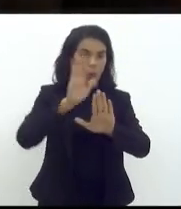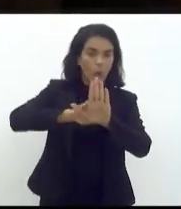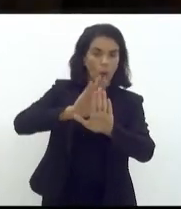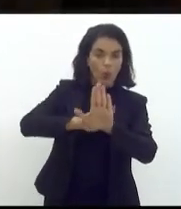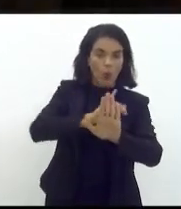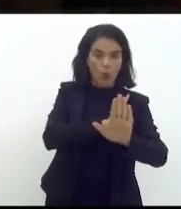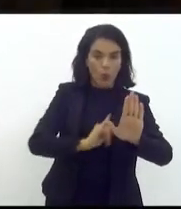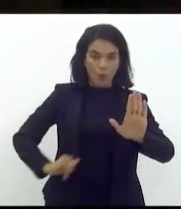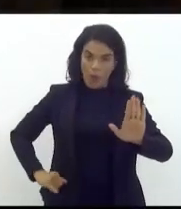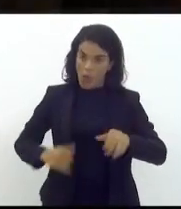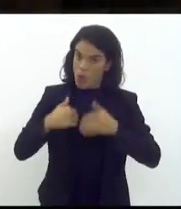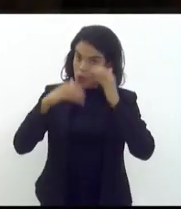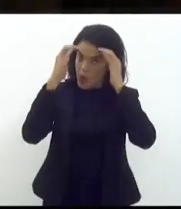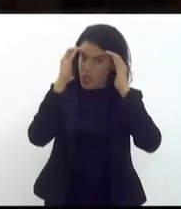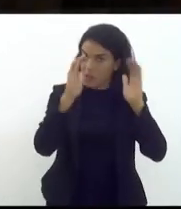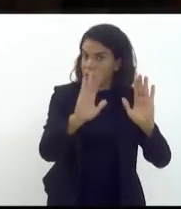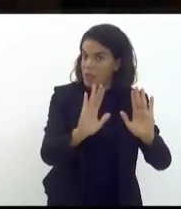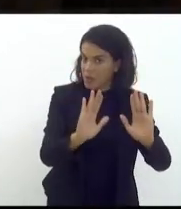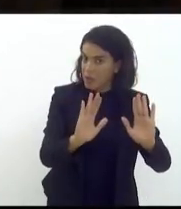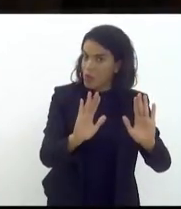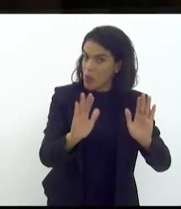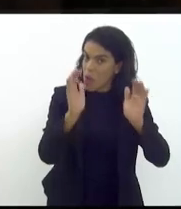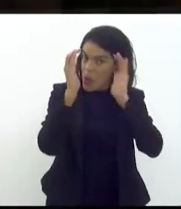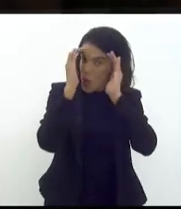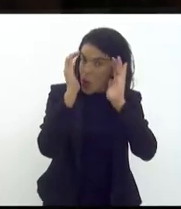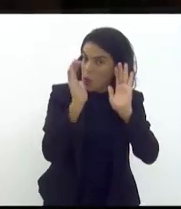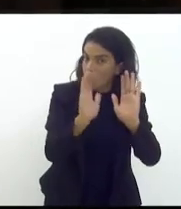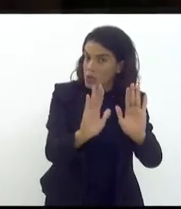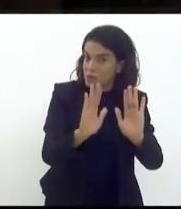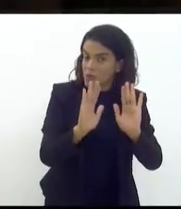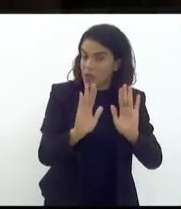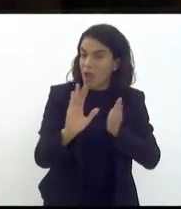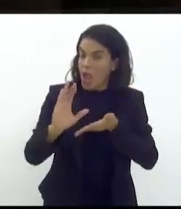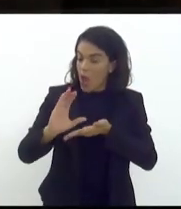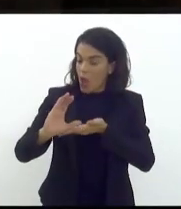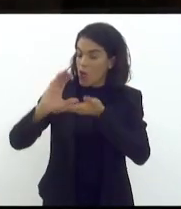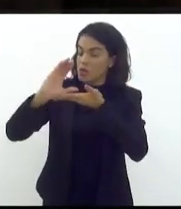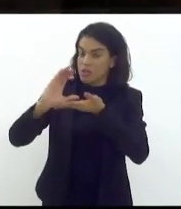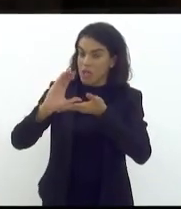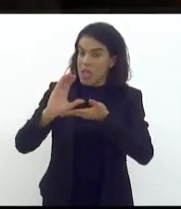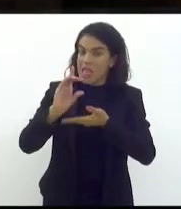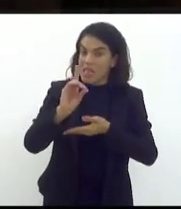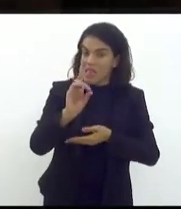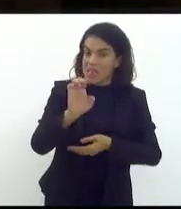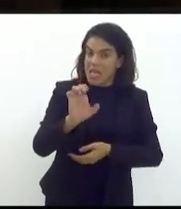tô respeitando o congresso não é conselho consultivo Não conselho deliberativo